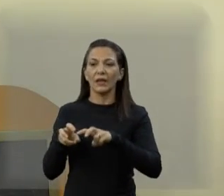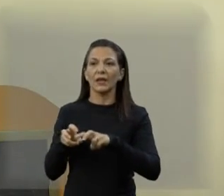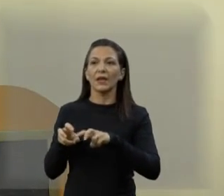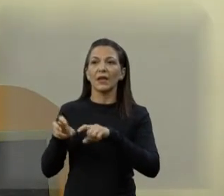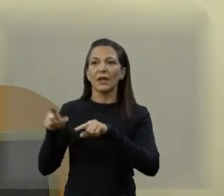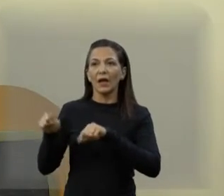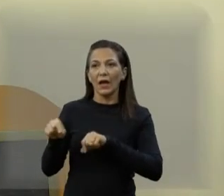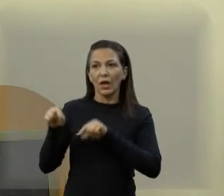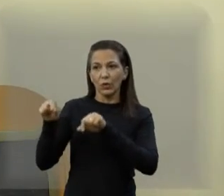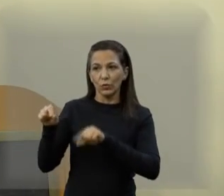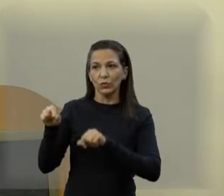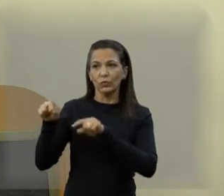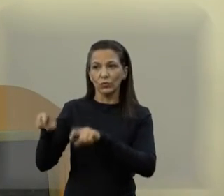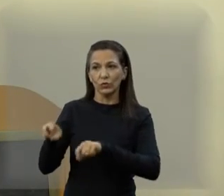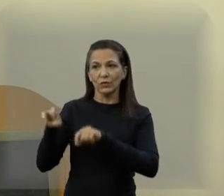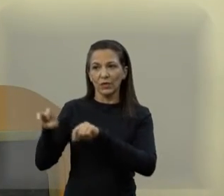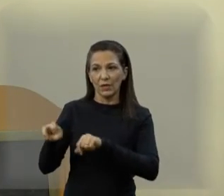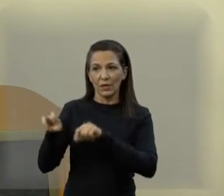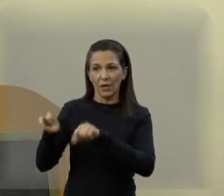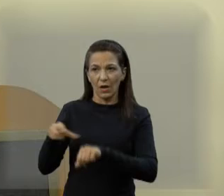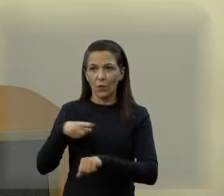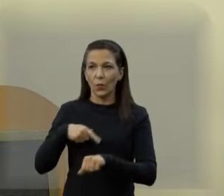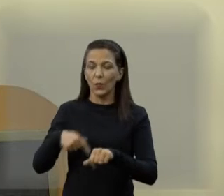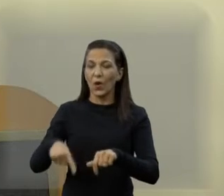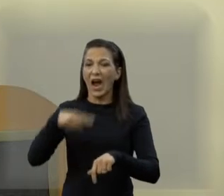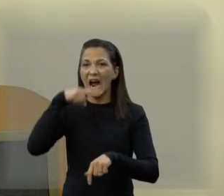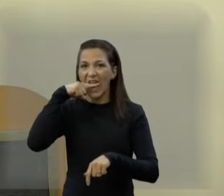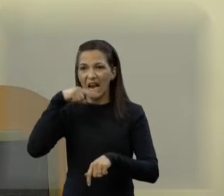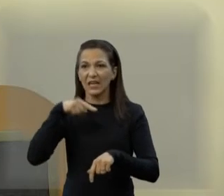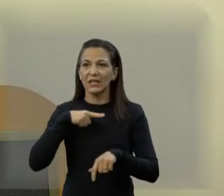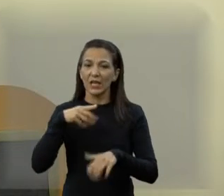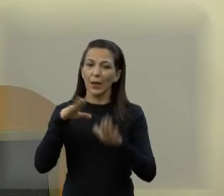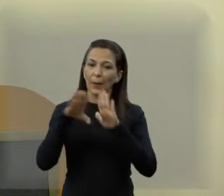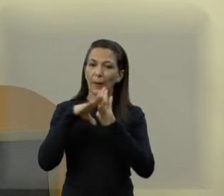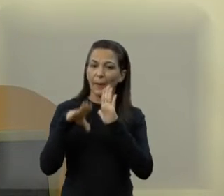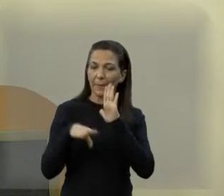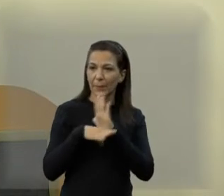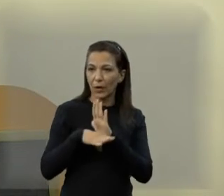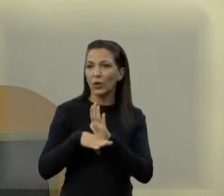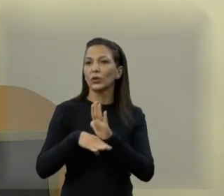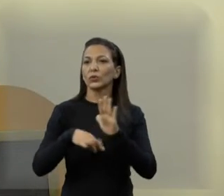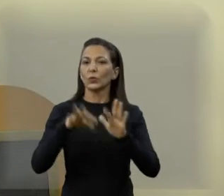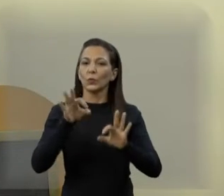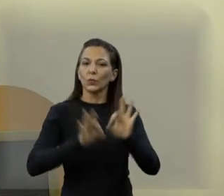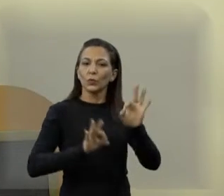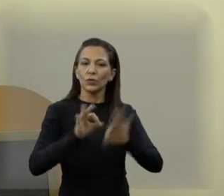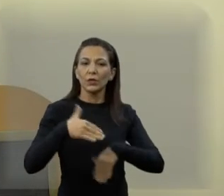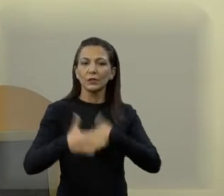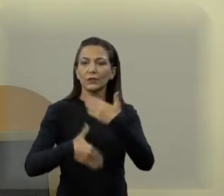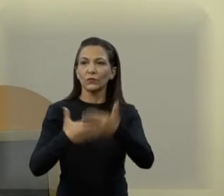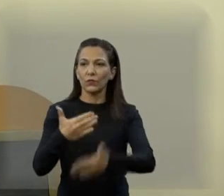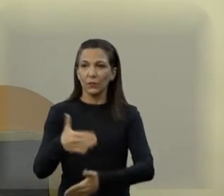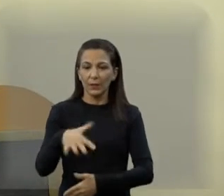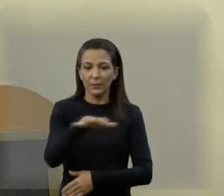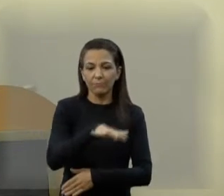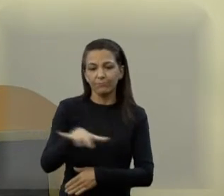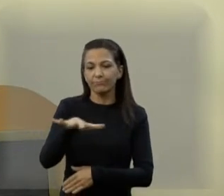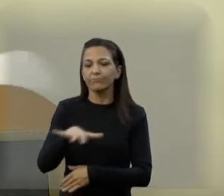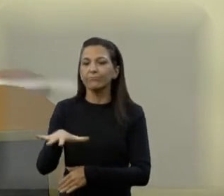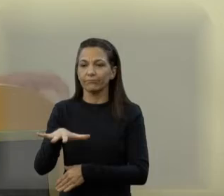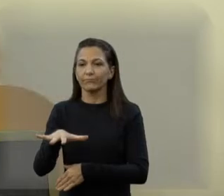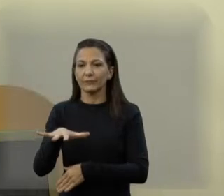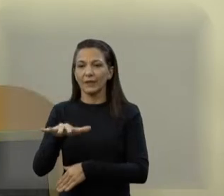cana se fez presente faltando a discussão sobre os projetos de desenvolvimento dessas experiências